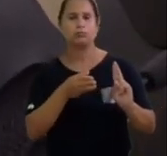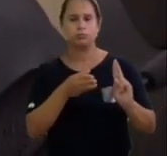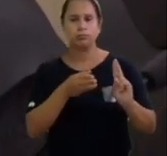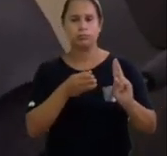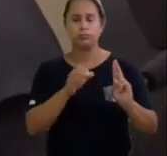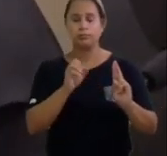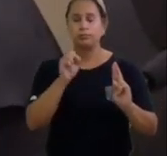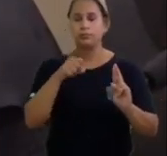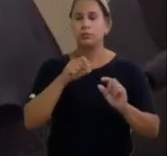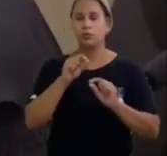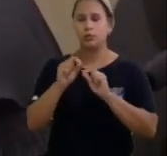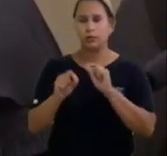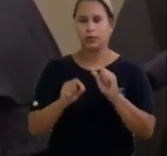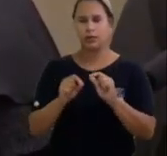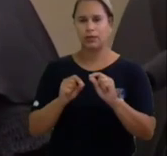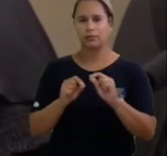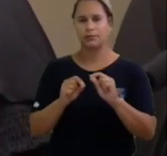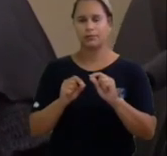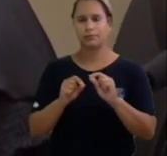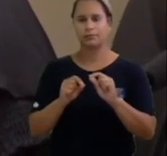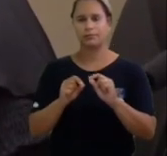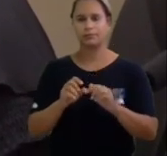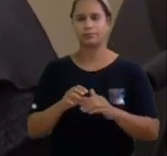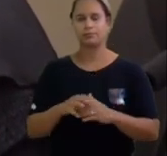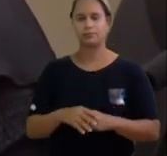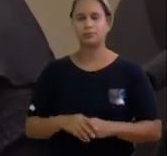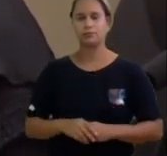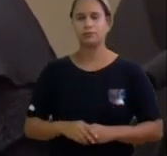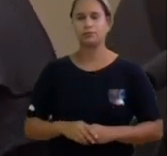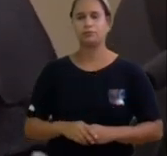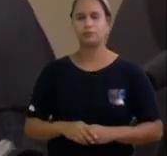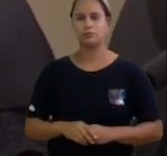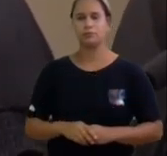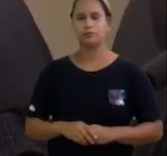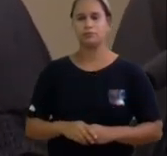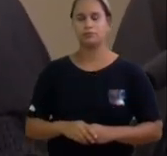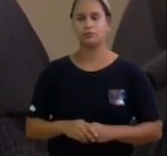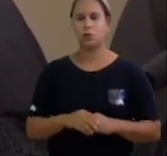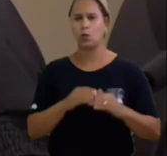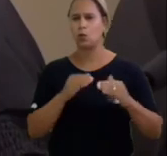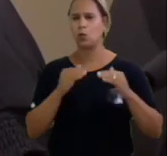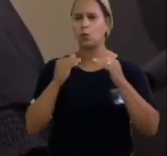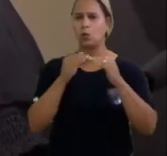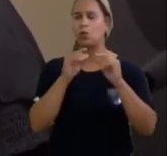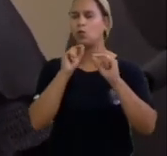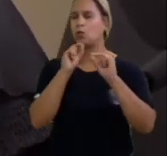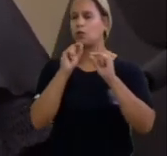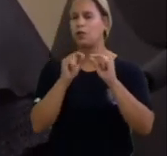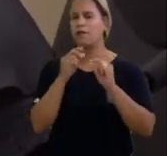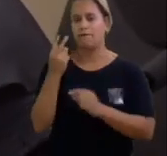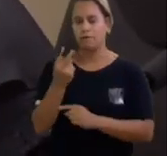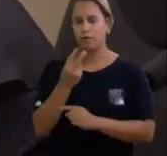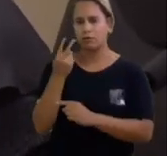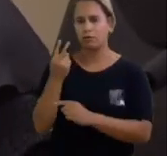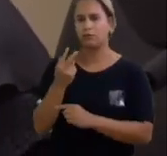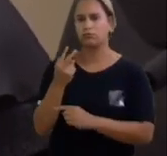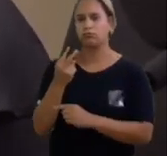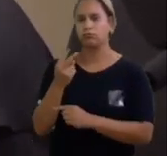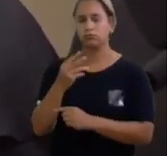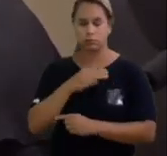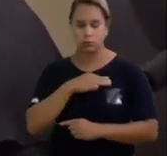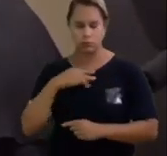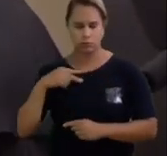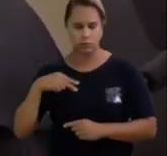E assim, considerando o valor que foi encontrado pelo Ministério Público Eleitoral, de